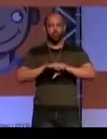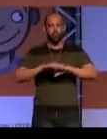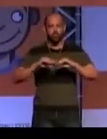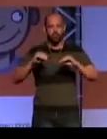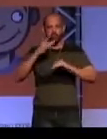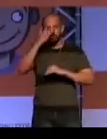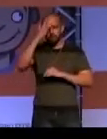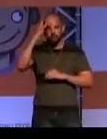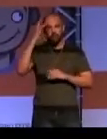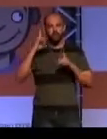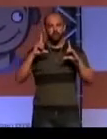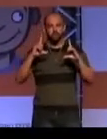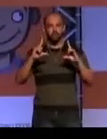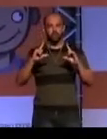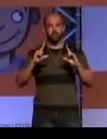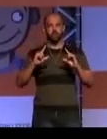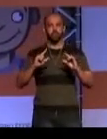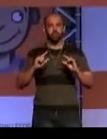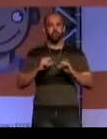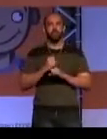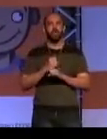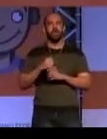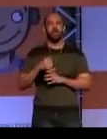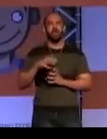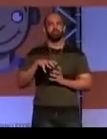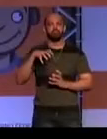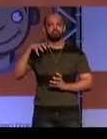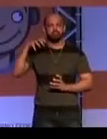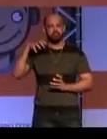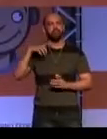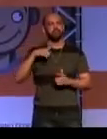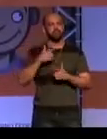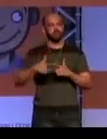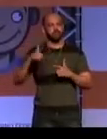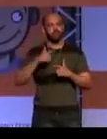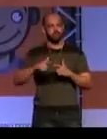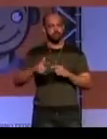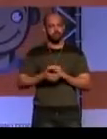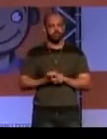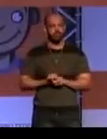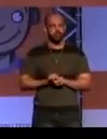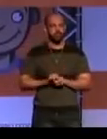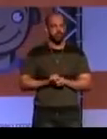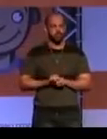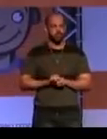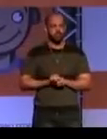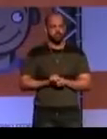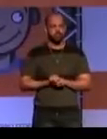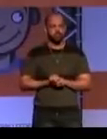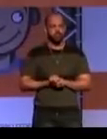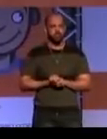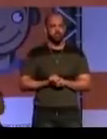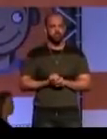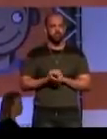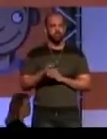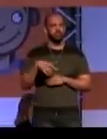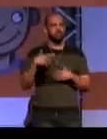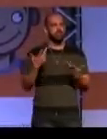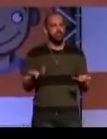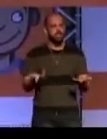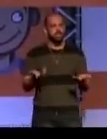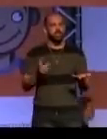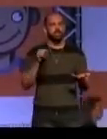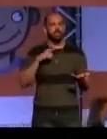diminui e desaparece ao longo dos anos. Então tem alguns problemas nisso. Queda de cobertura vacinal, esse é o